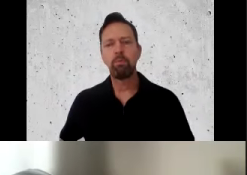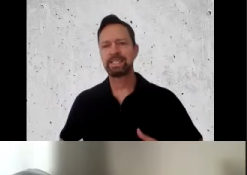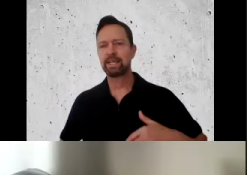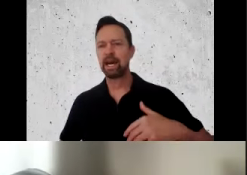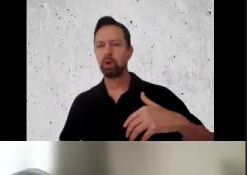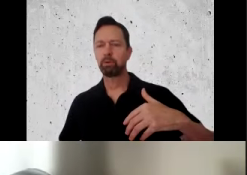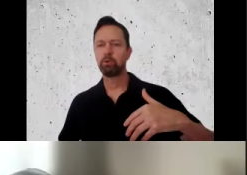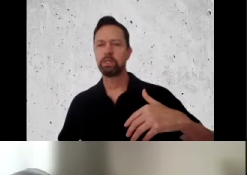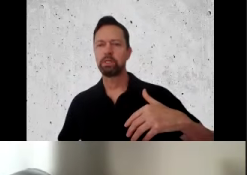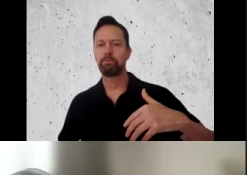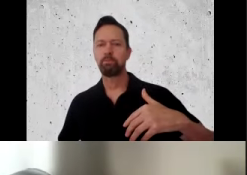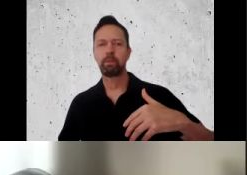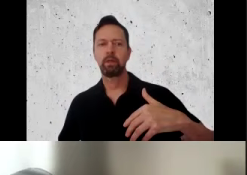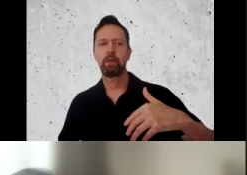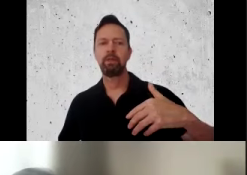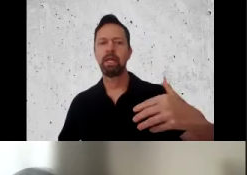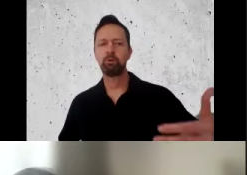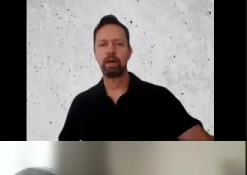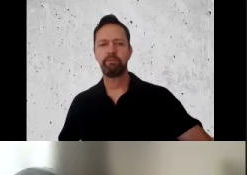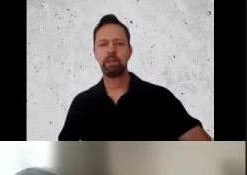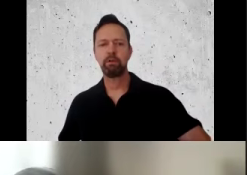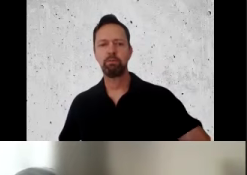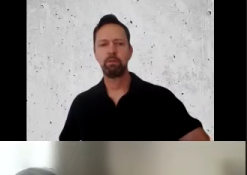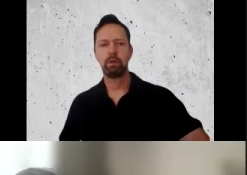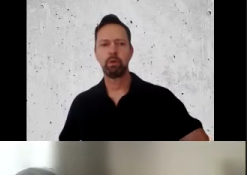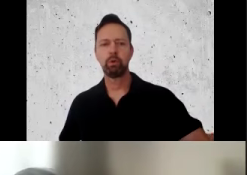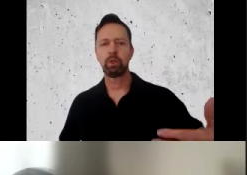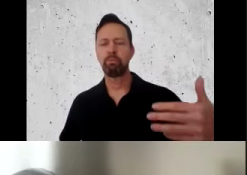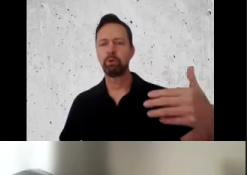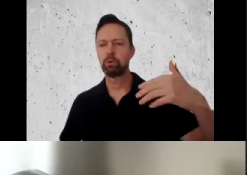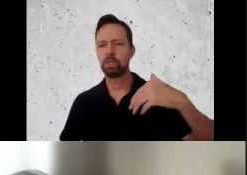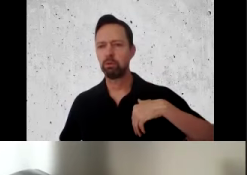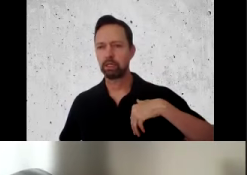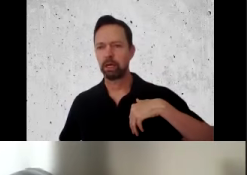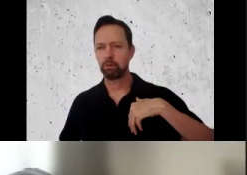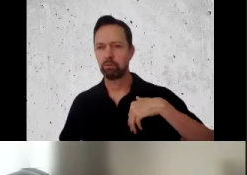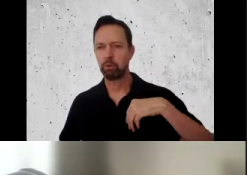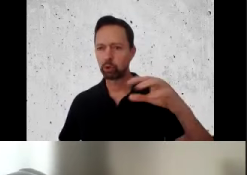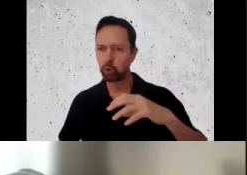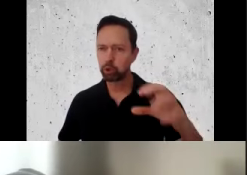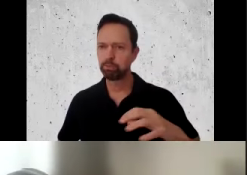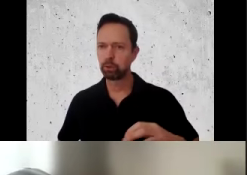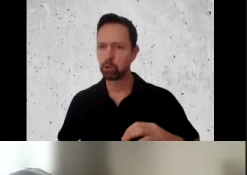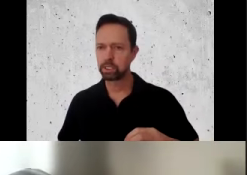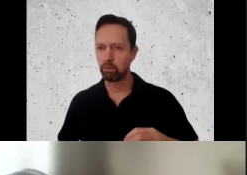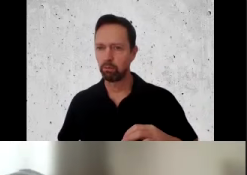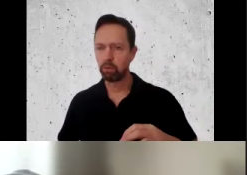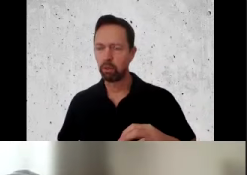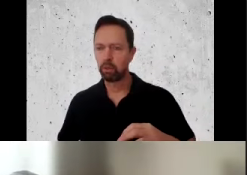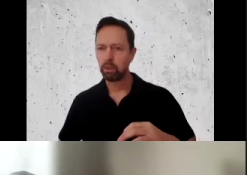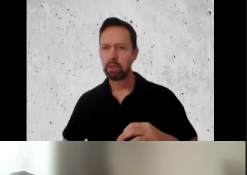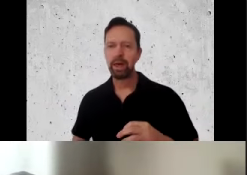O quão mais caro é produzir dentro da firma do que produzir no mercado? Os custos de